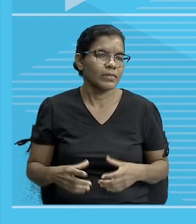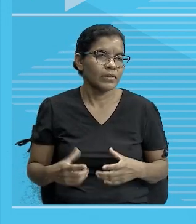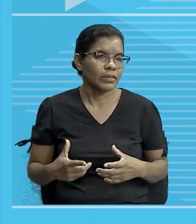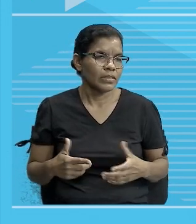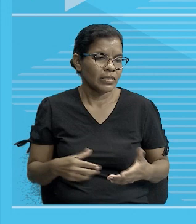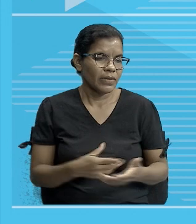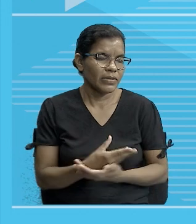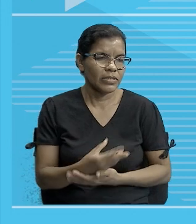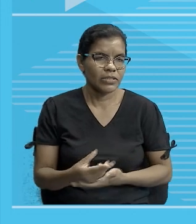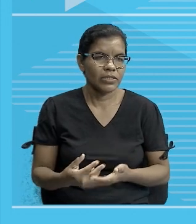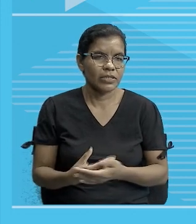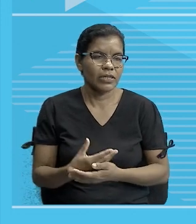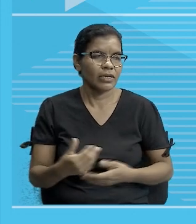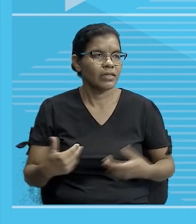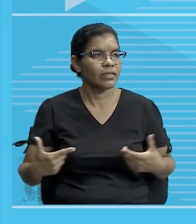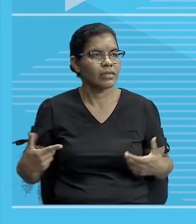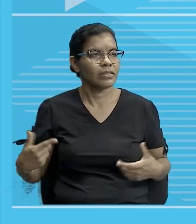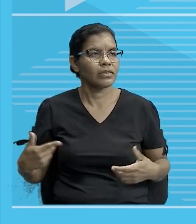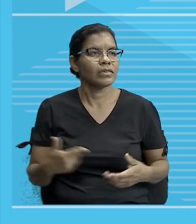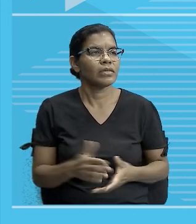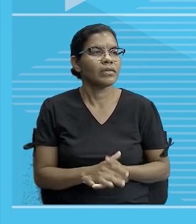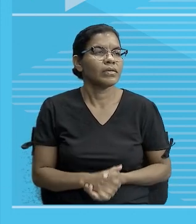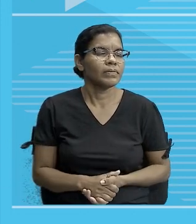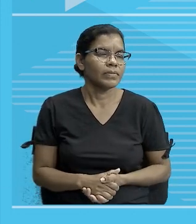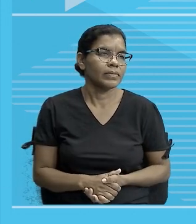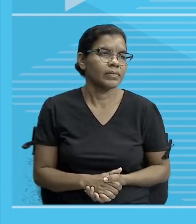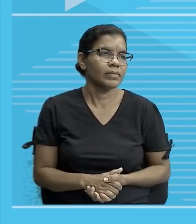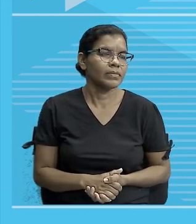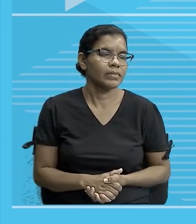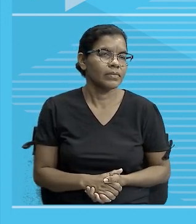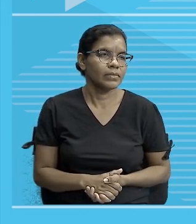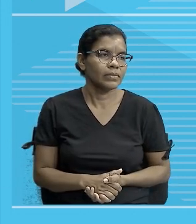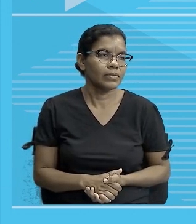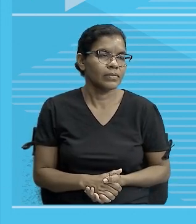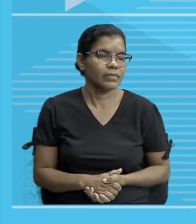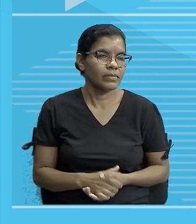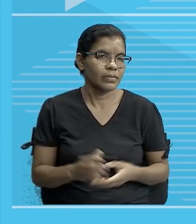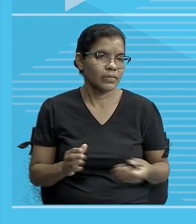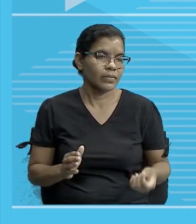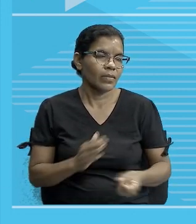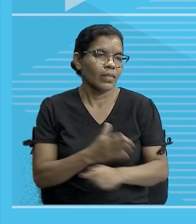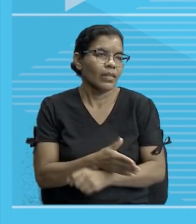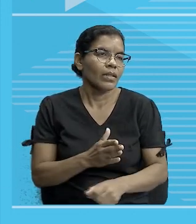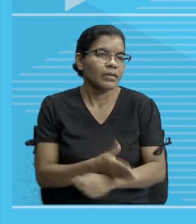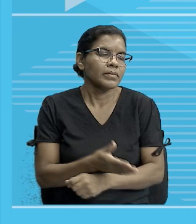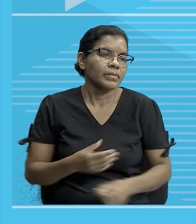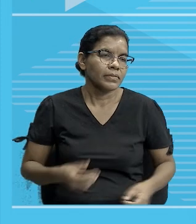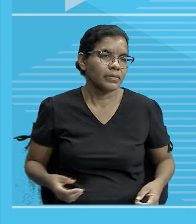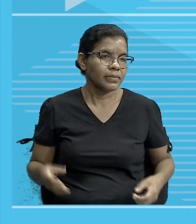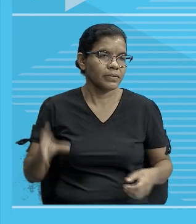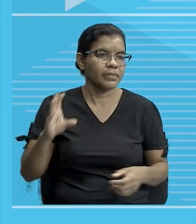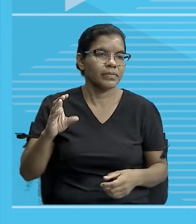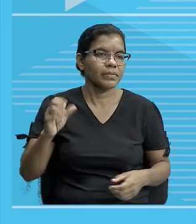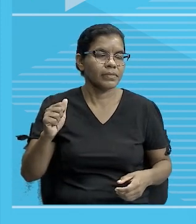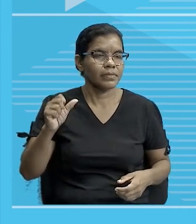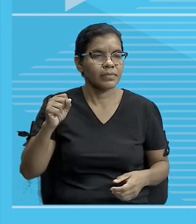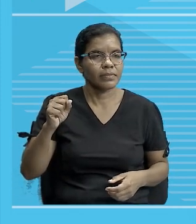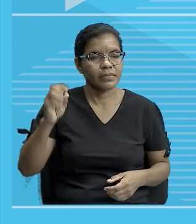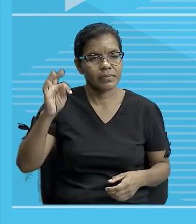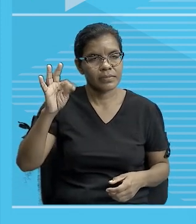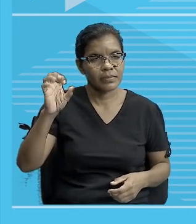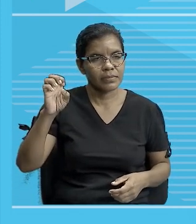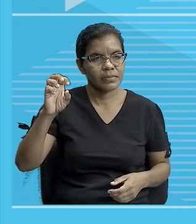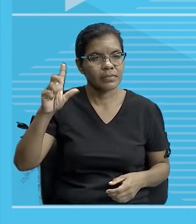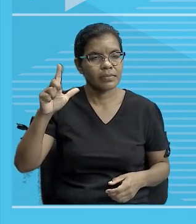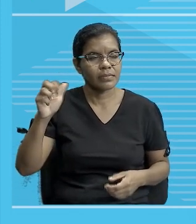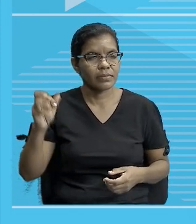os cidadãos estão se armando. Ia! E muitos deles invadiam os castelos, se vingar dos nobres que